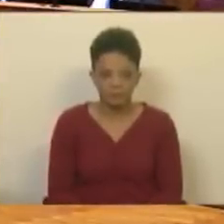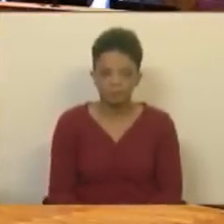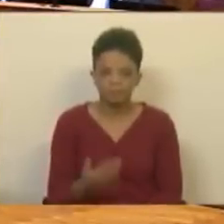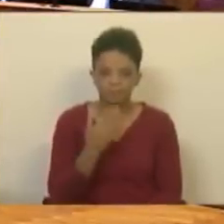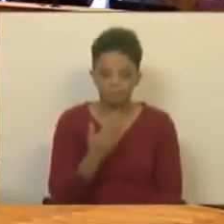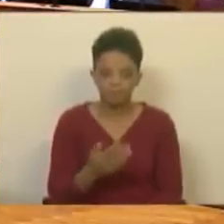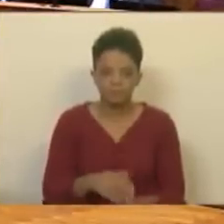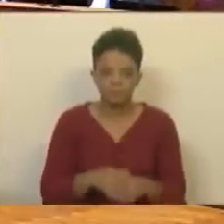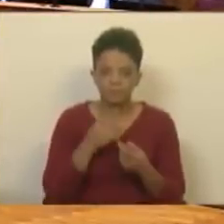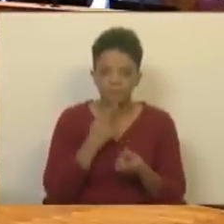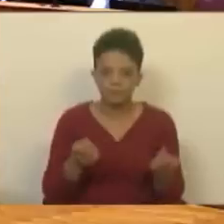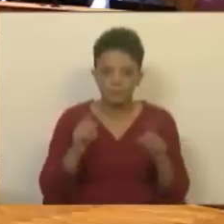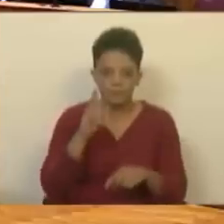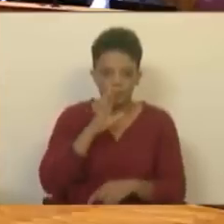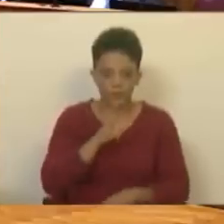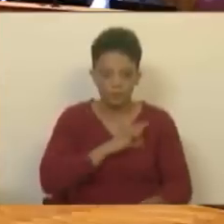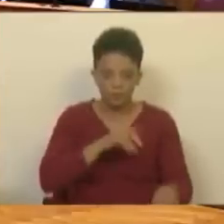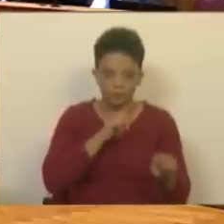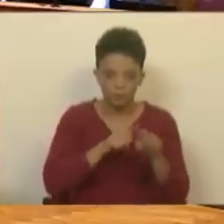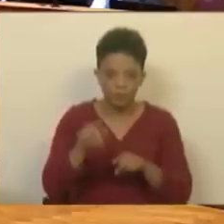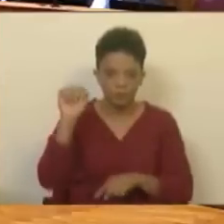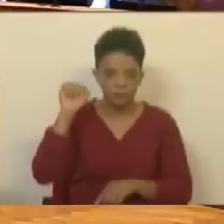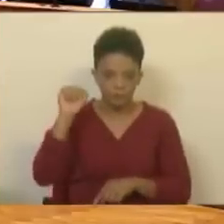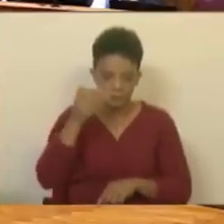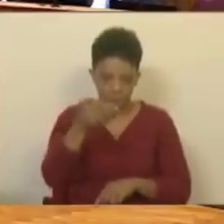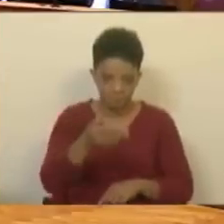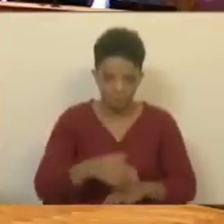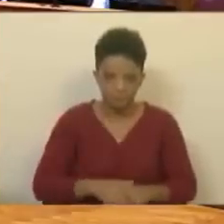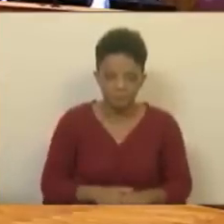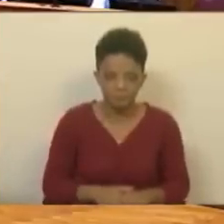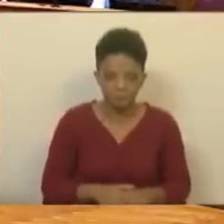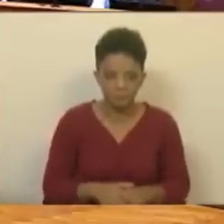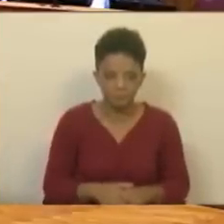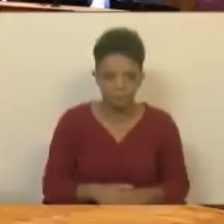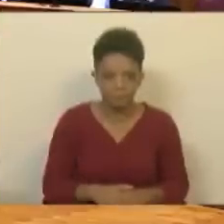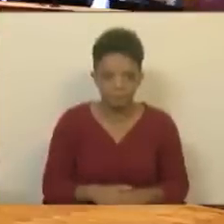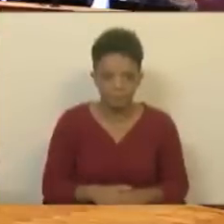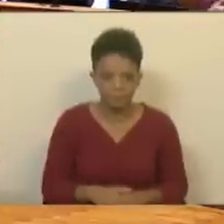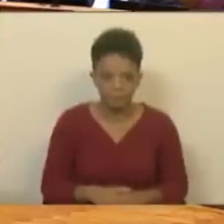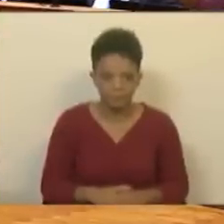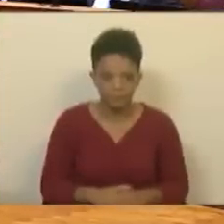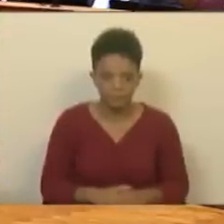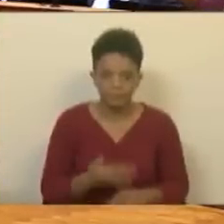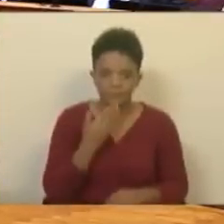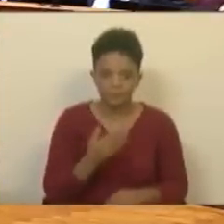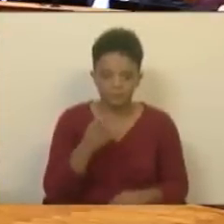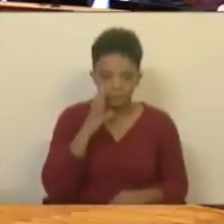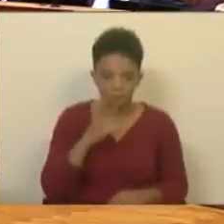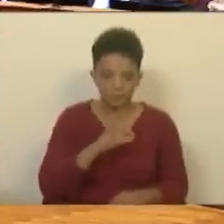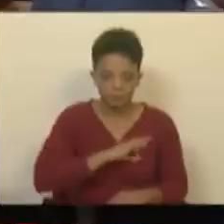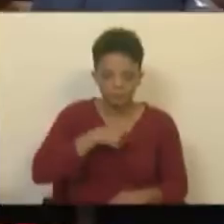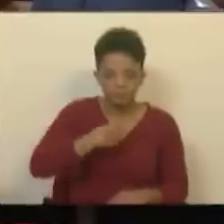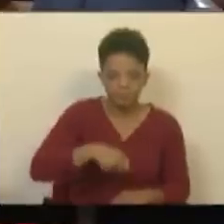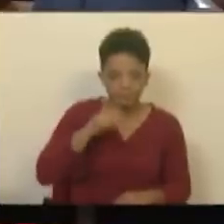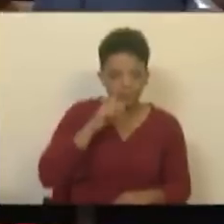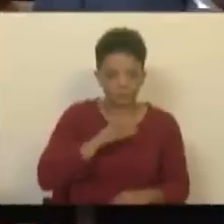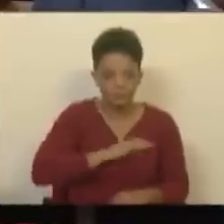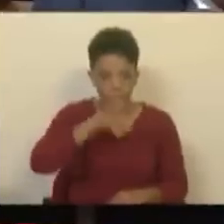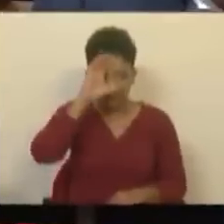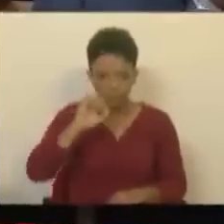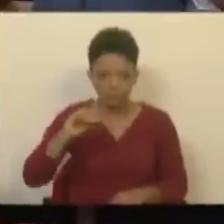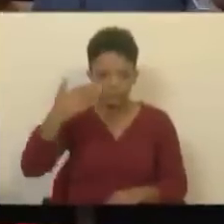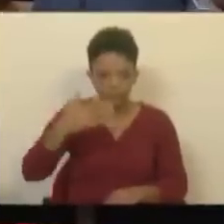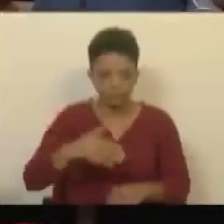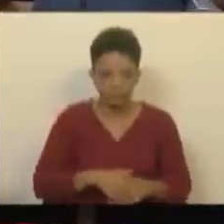Obrigado tenha de novo a palavra senhor deputada Paula Santos do PCP Muito obrigado senhor presidente senhor primeiro